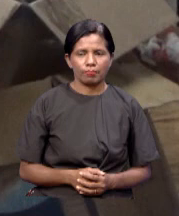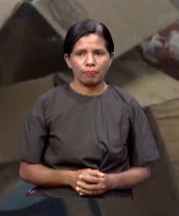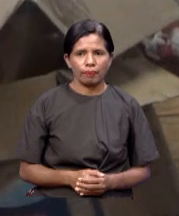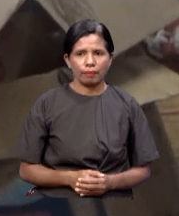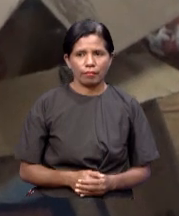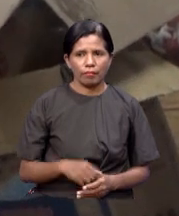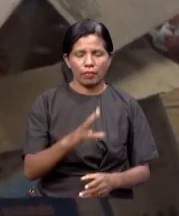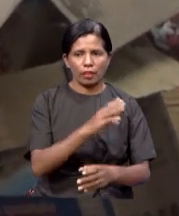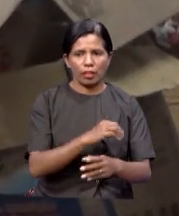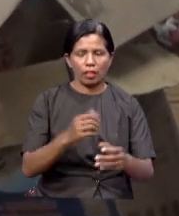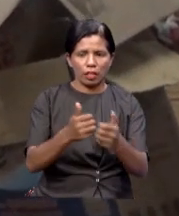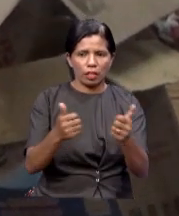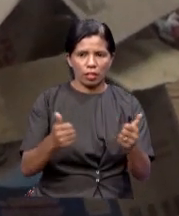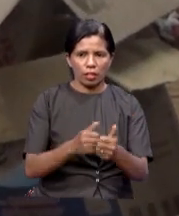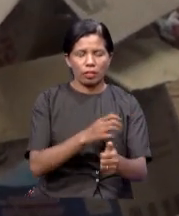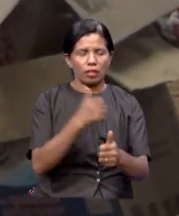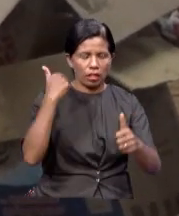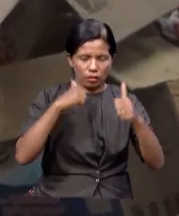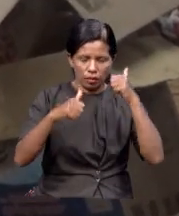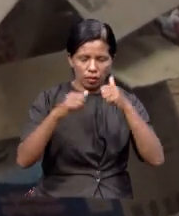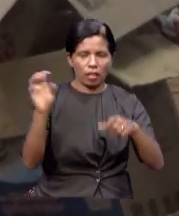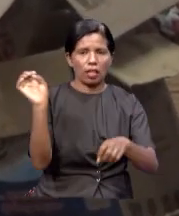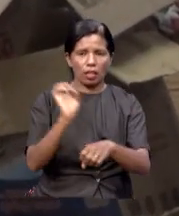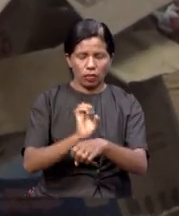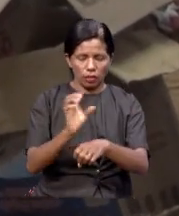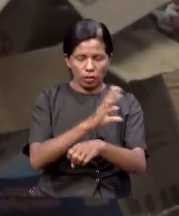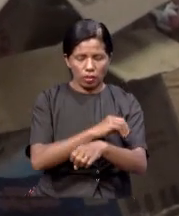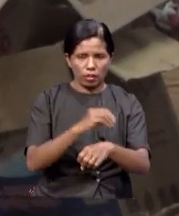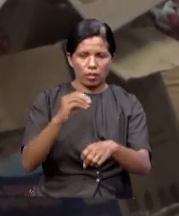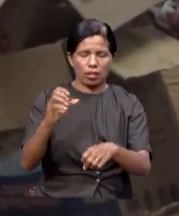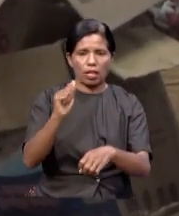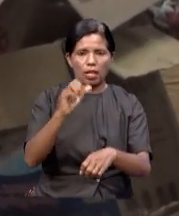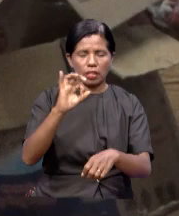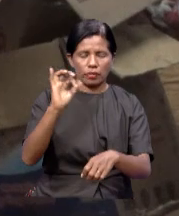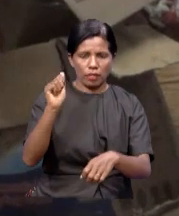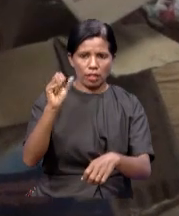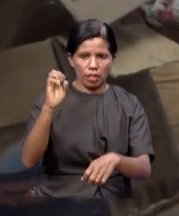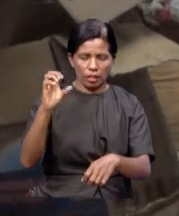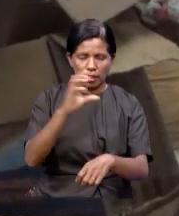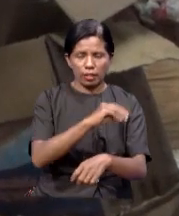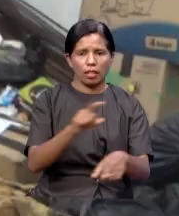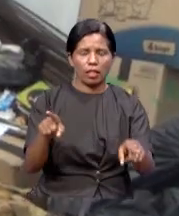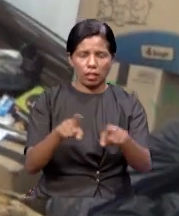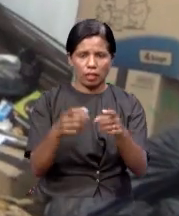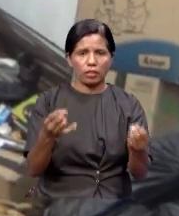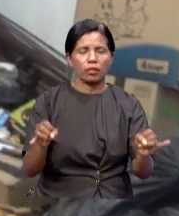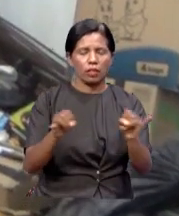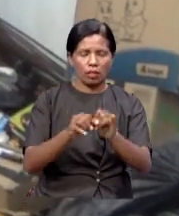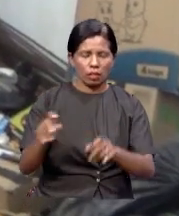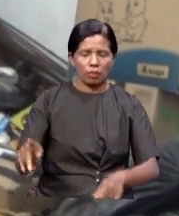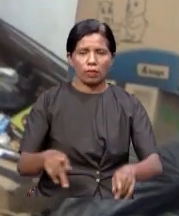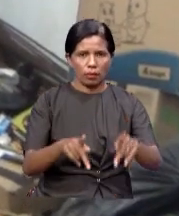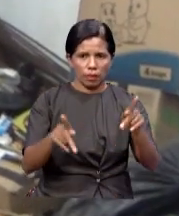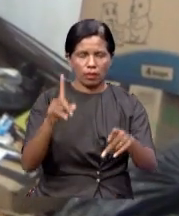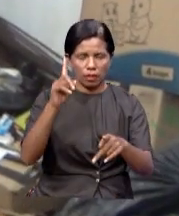Autoridade de Inspeção na Fiscalização da Atividade Economia Sanitária Alimentar, KFSA, nessa instituição pública ida, nebe durante